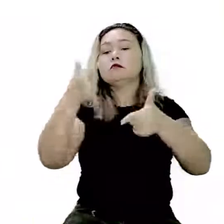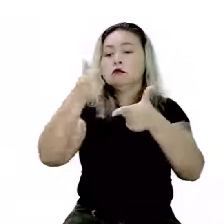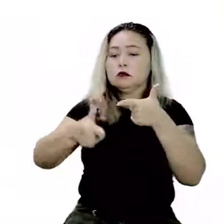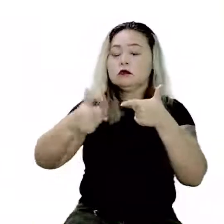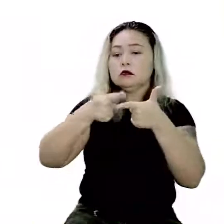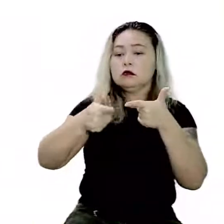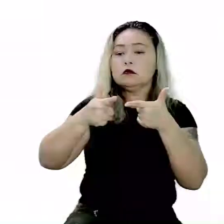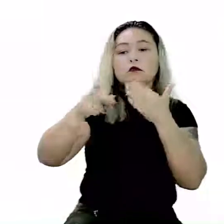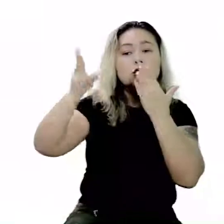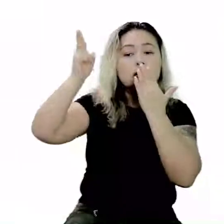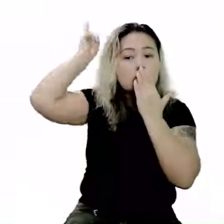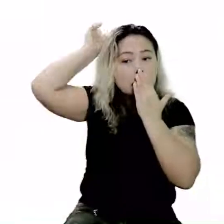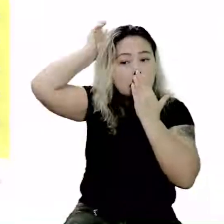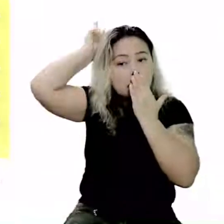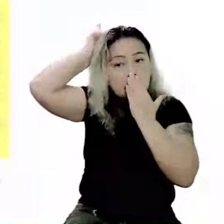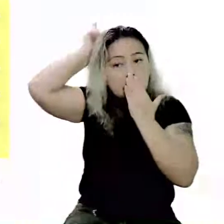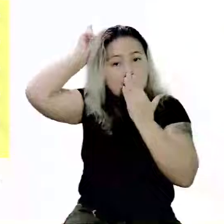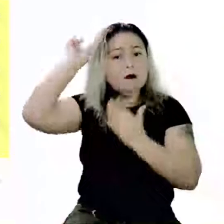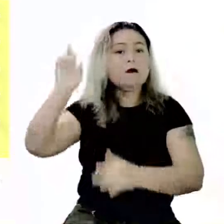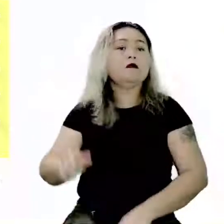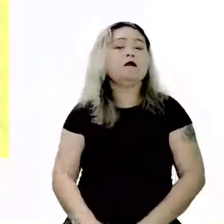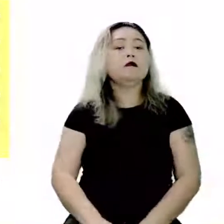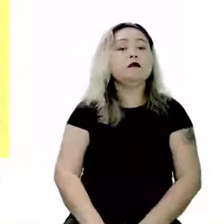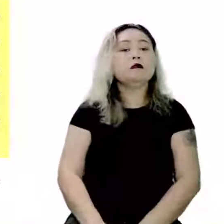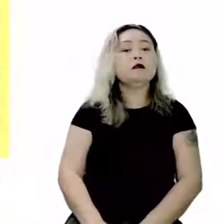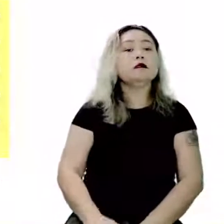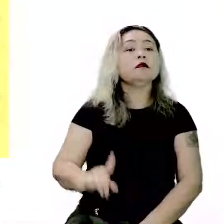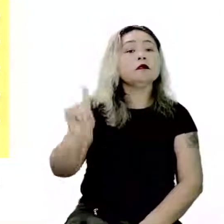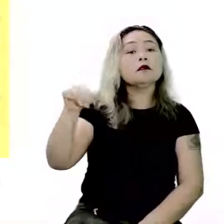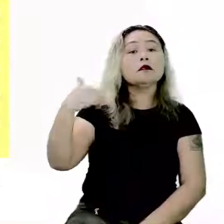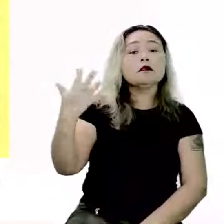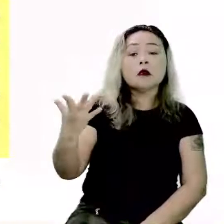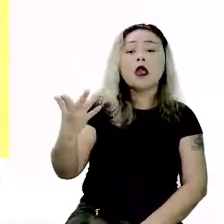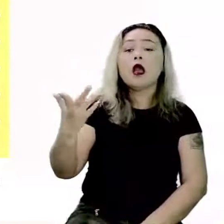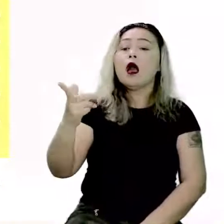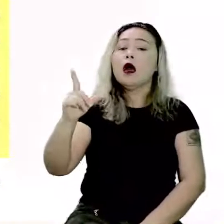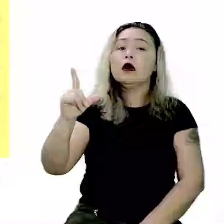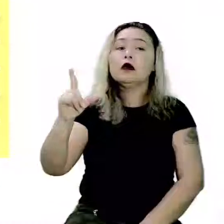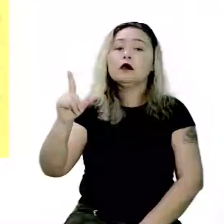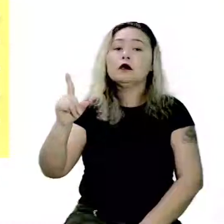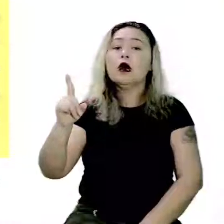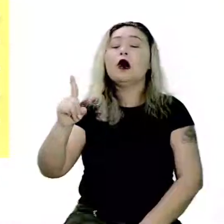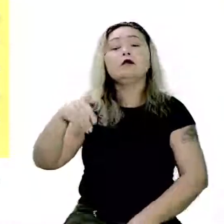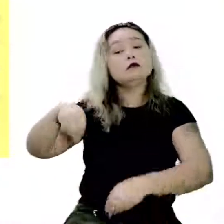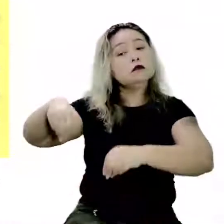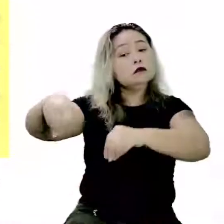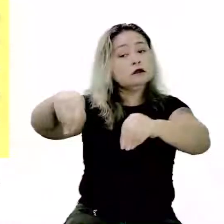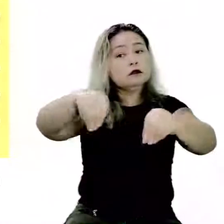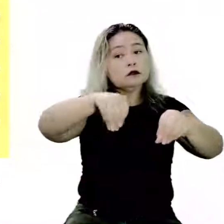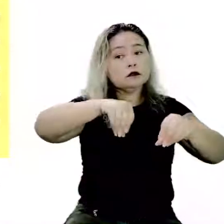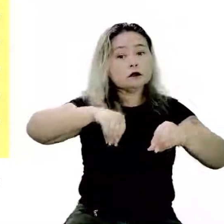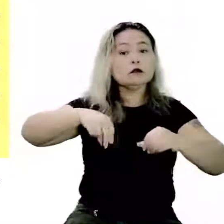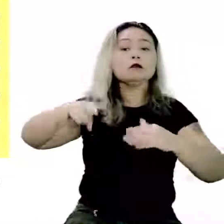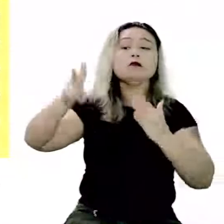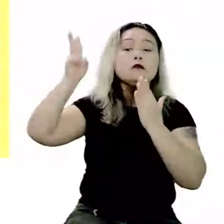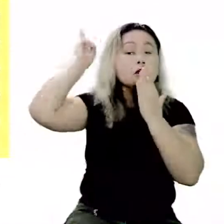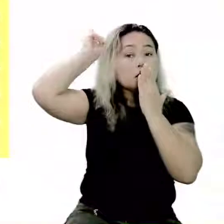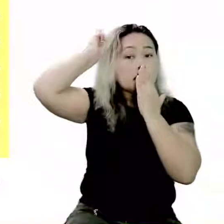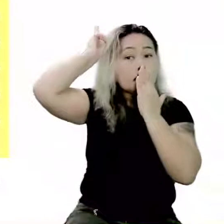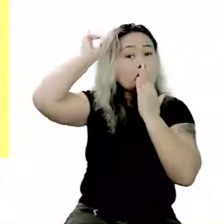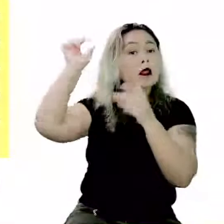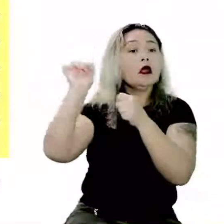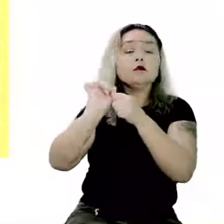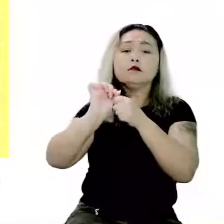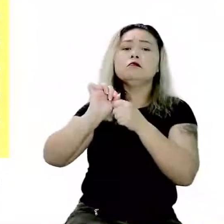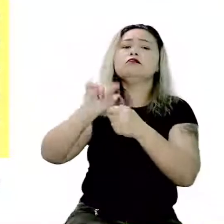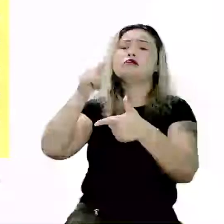problema dos indígenas, ok? Apesar da importância das terras indígenas, elas estão